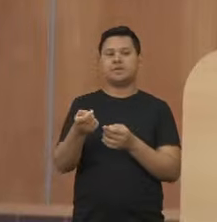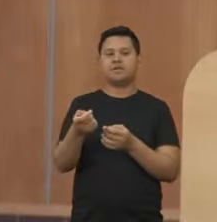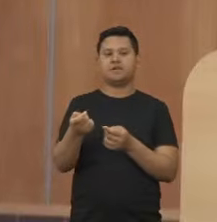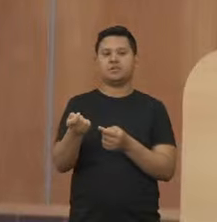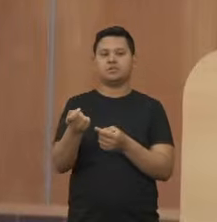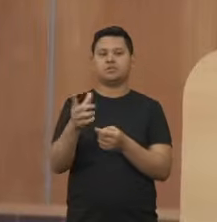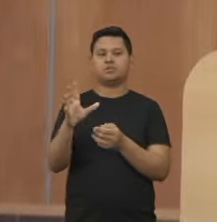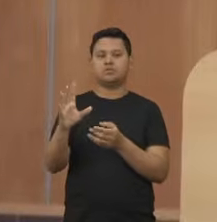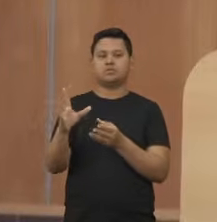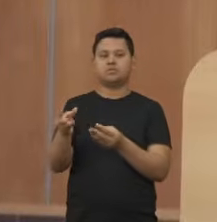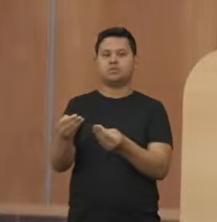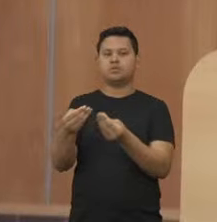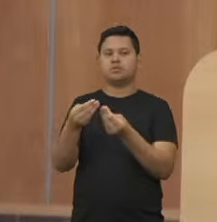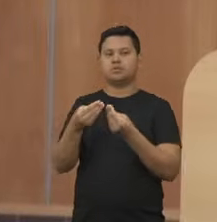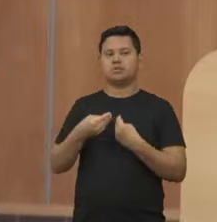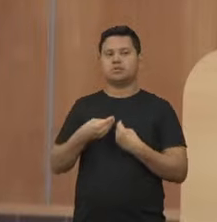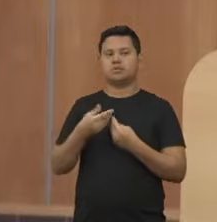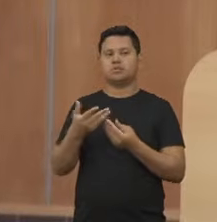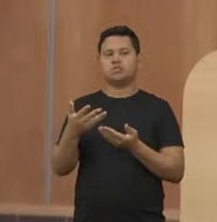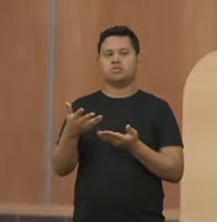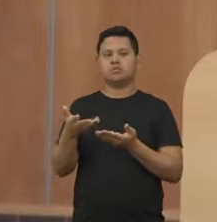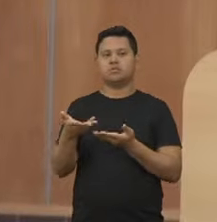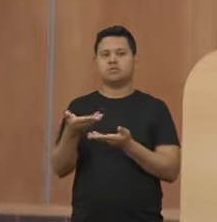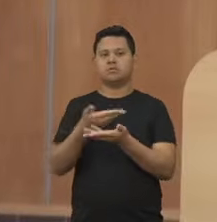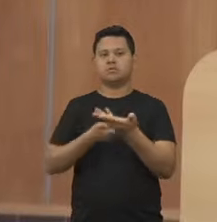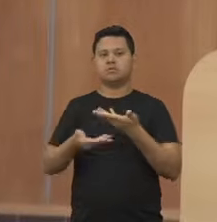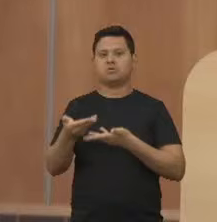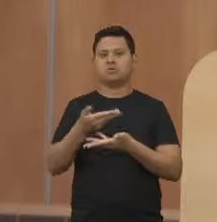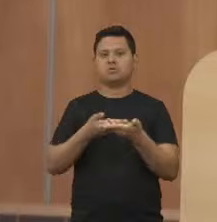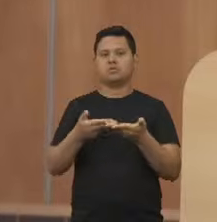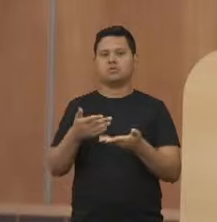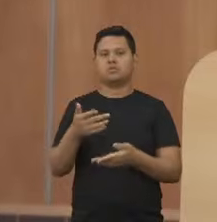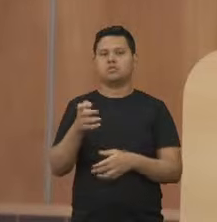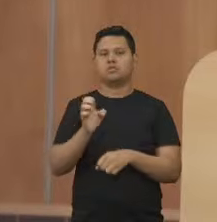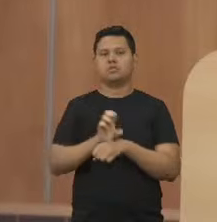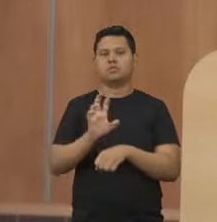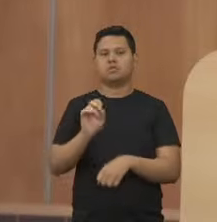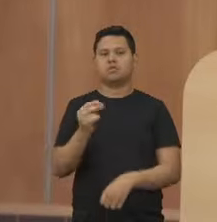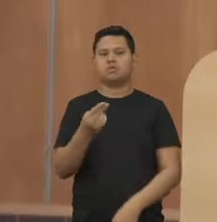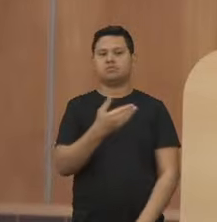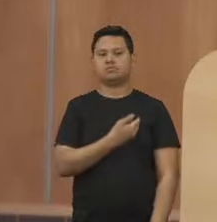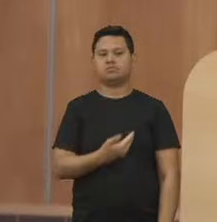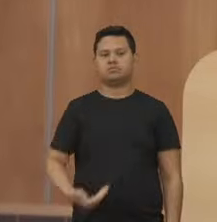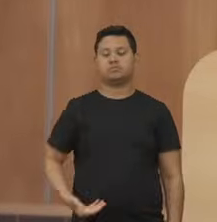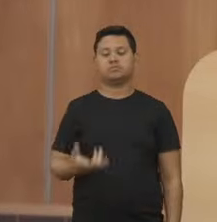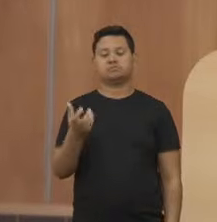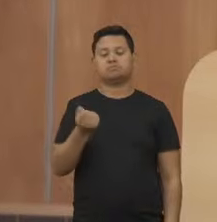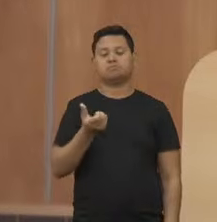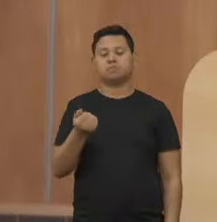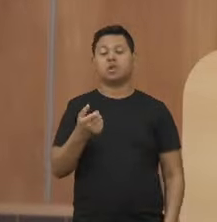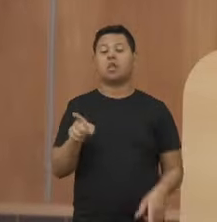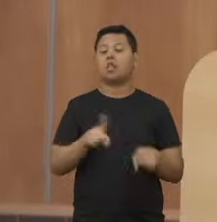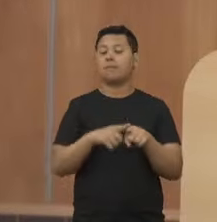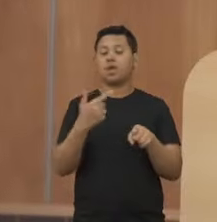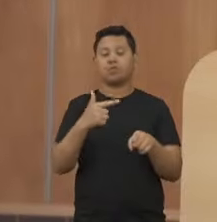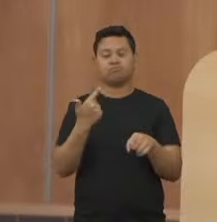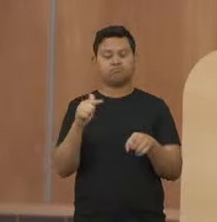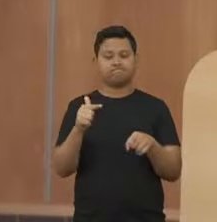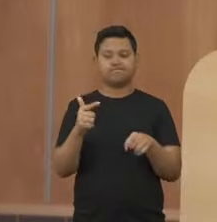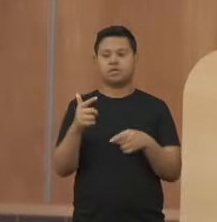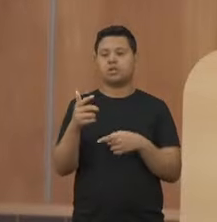habitacional do governo federal, estadual ou municipal. Quarto requisito, não ter casa própria